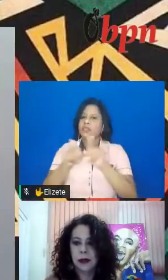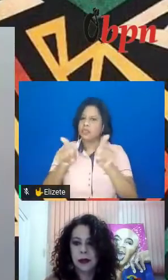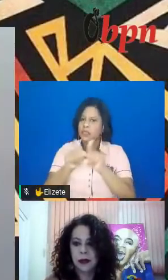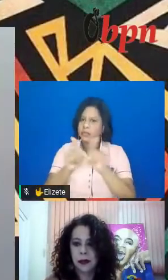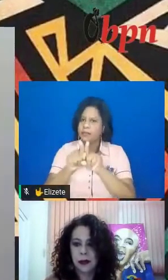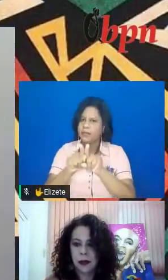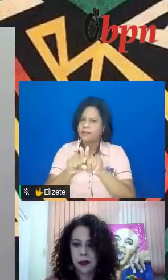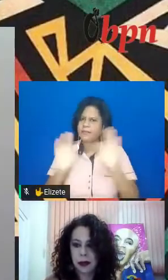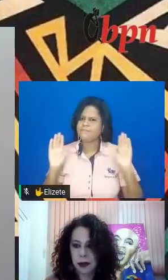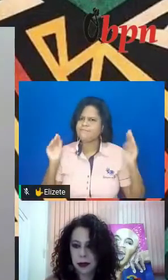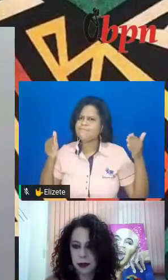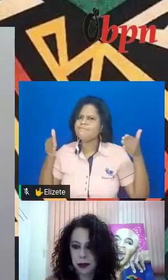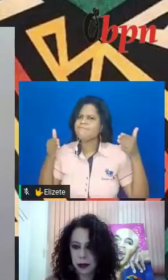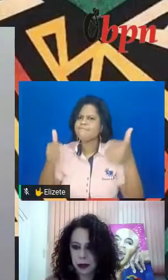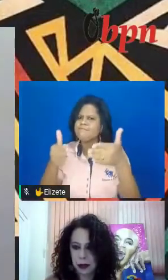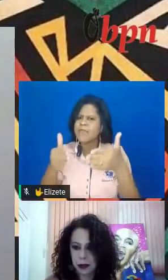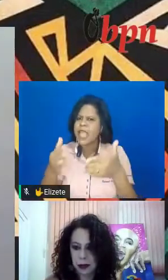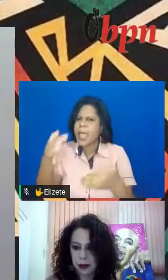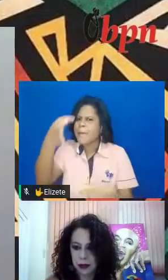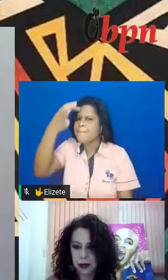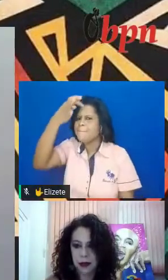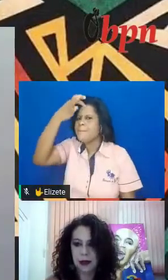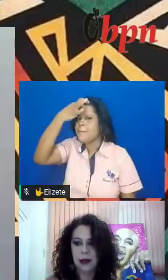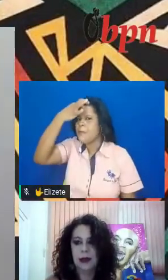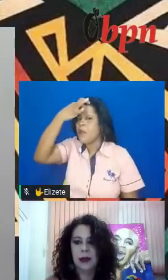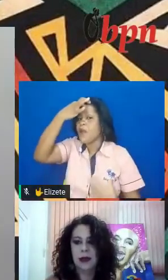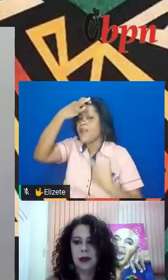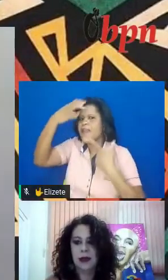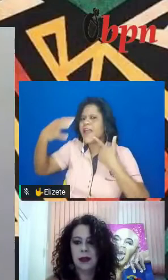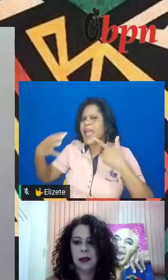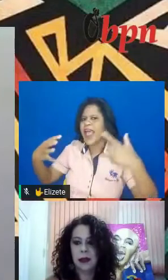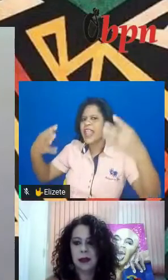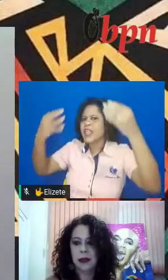para o encontro da memória com a linguagem,